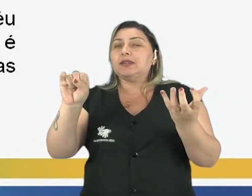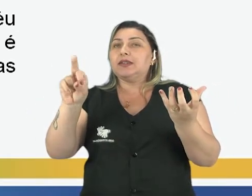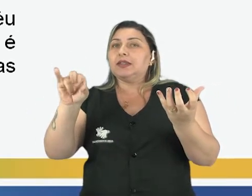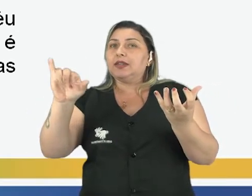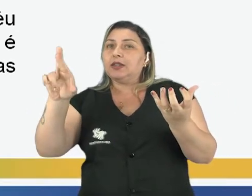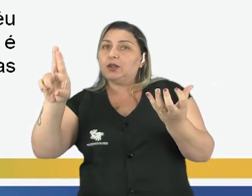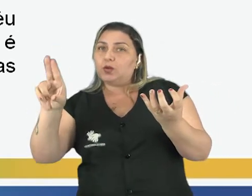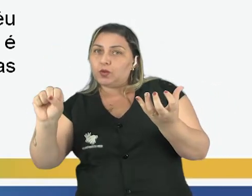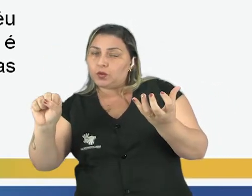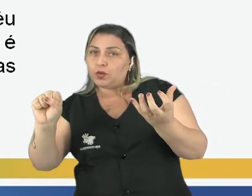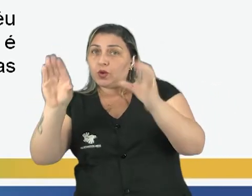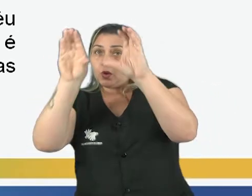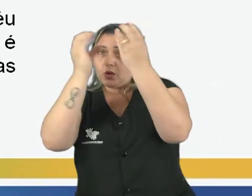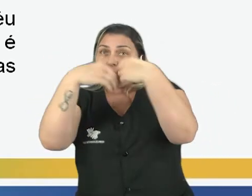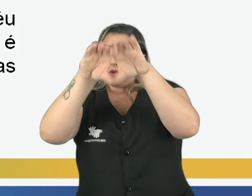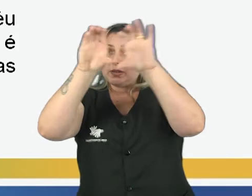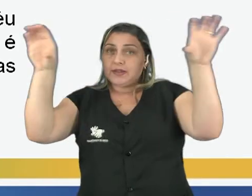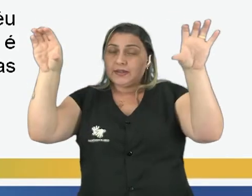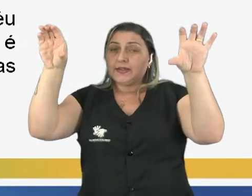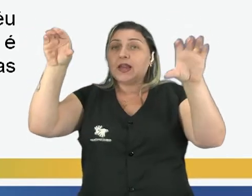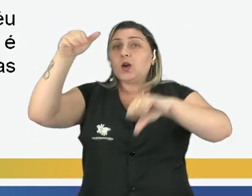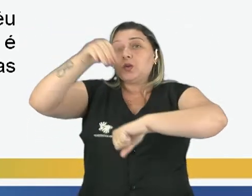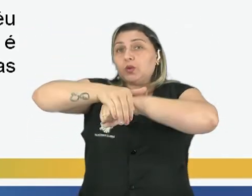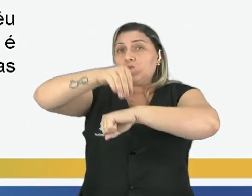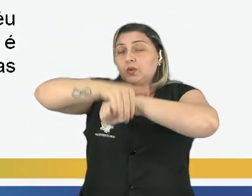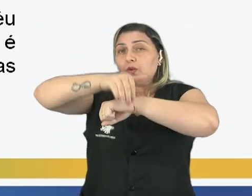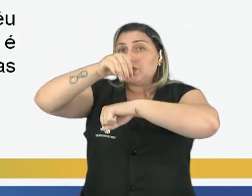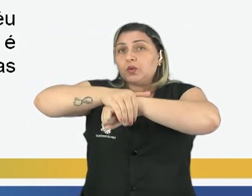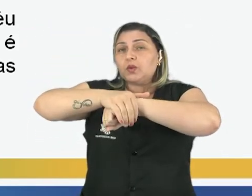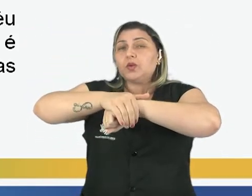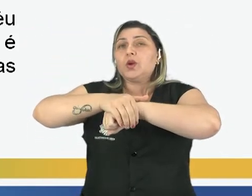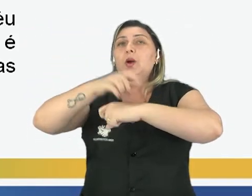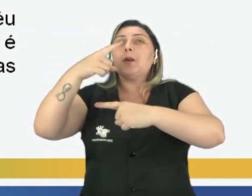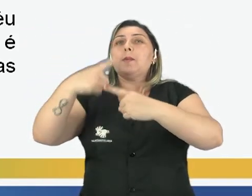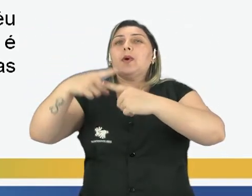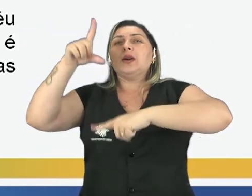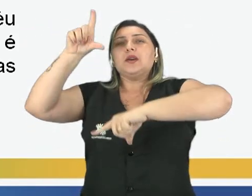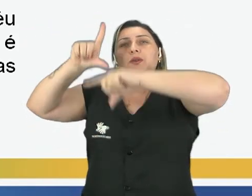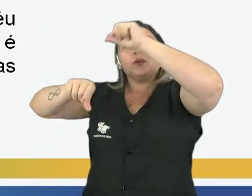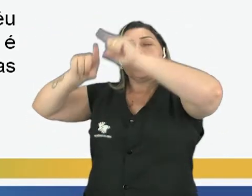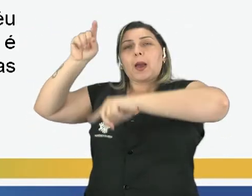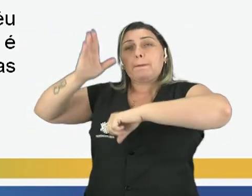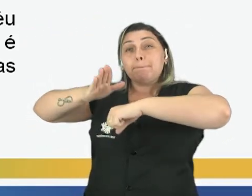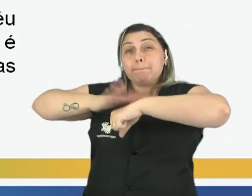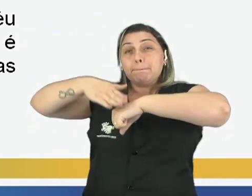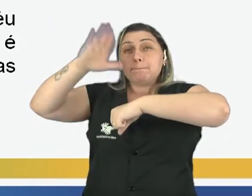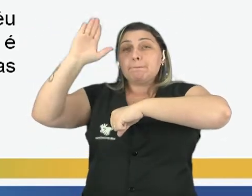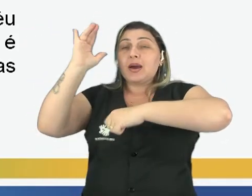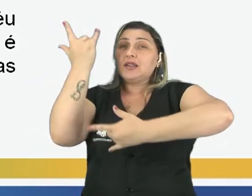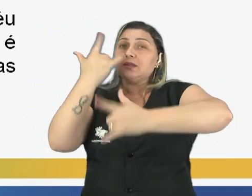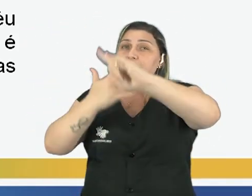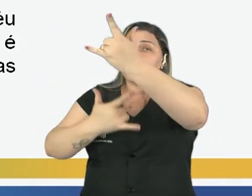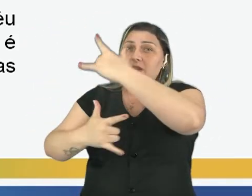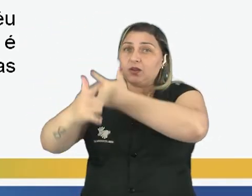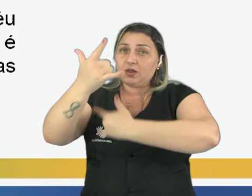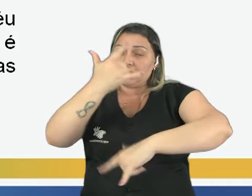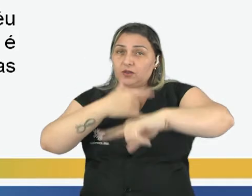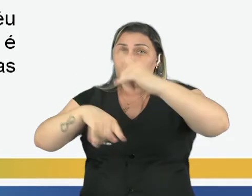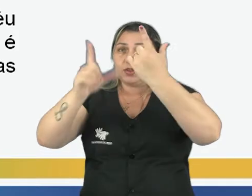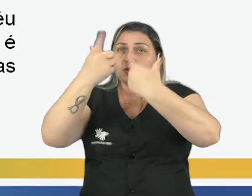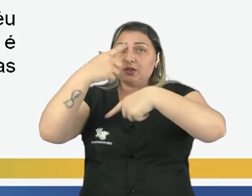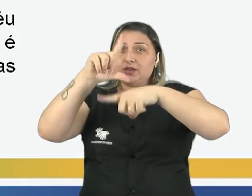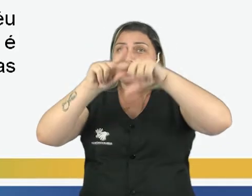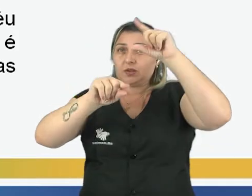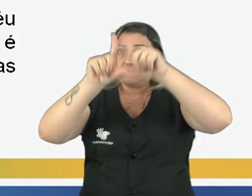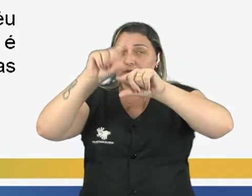céu noturno. A Cão Maior ela é fácil de identificar por conta dessa estrela, que ela é a mais brilhante que tem nessa